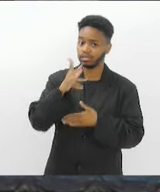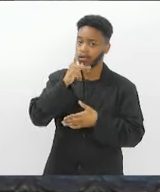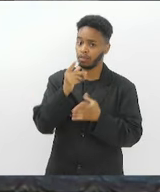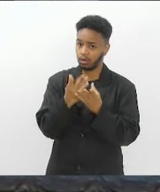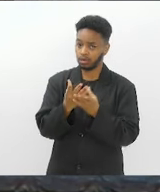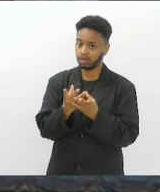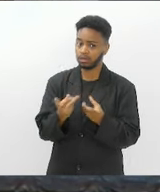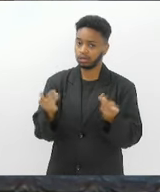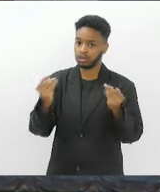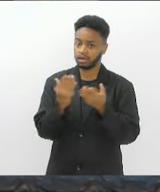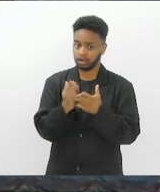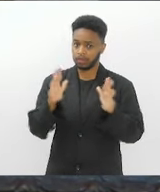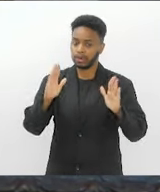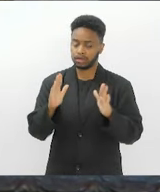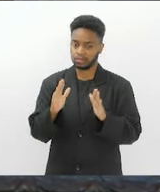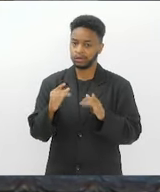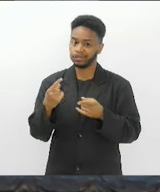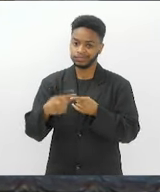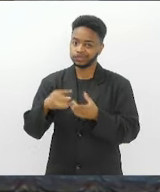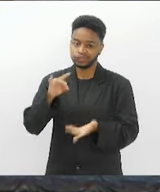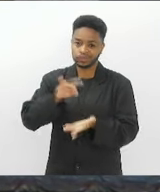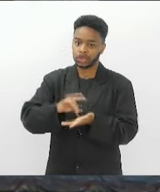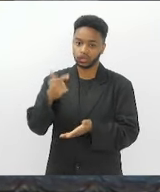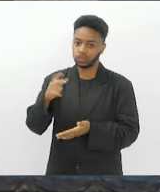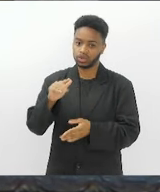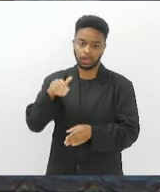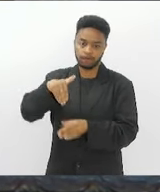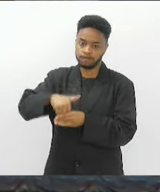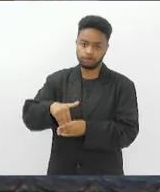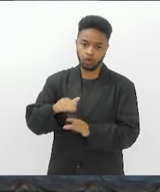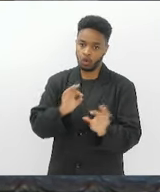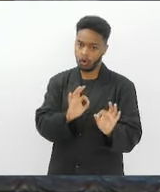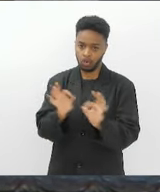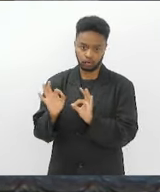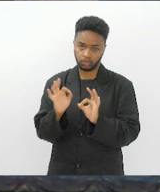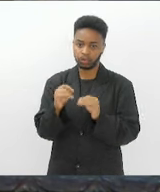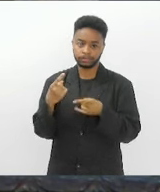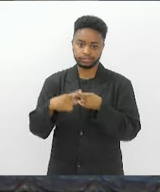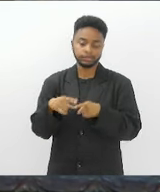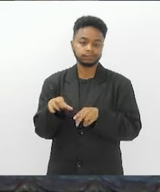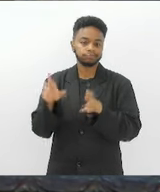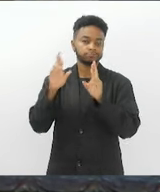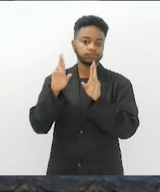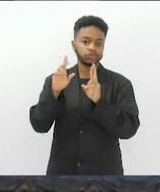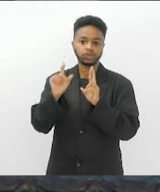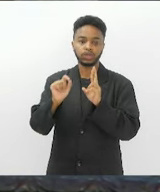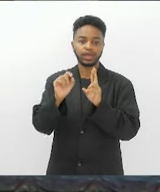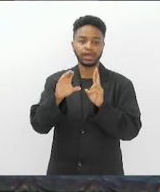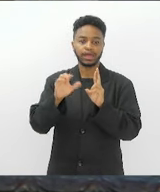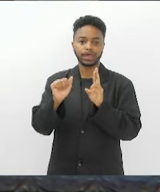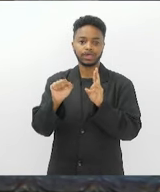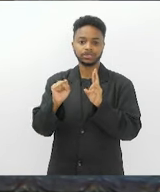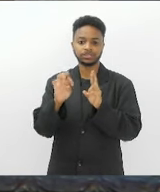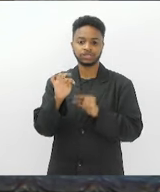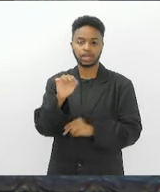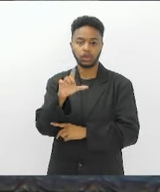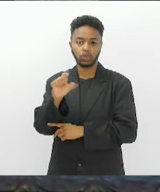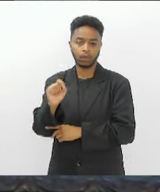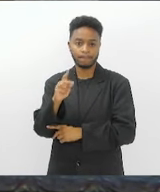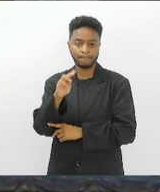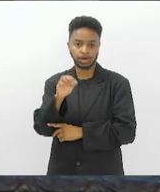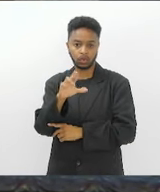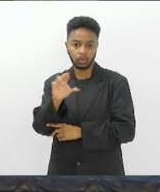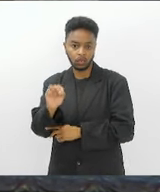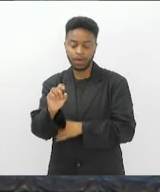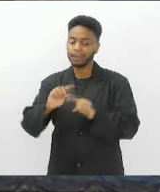Não seria realizada a tal eleição que esperava-se que com Castelo Branco viesse uma eleição que não veio. E o Correio da